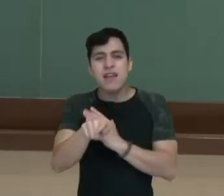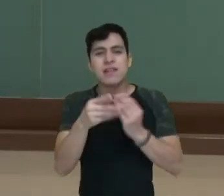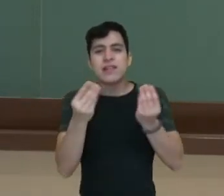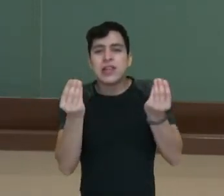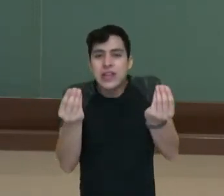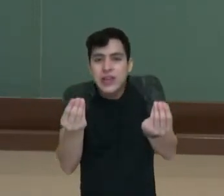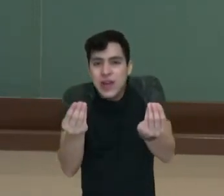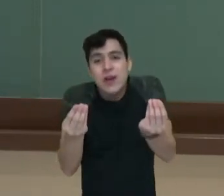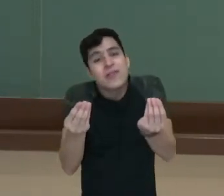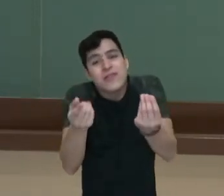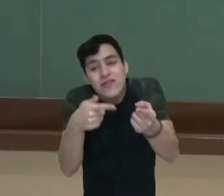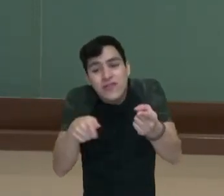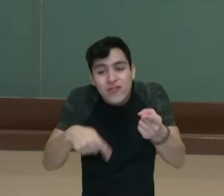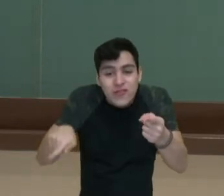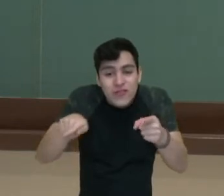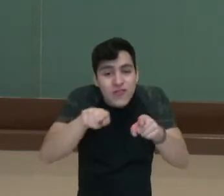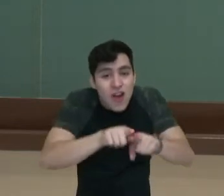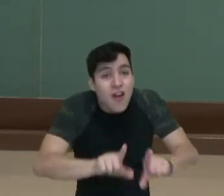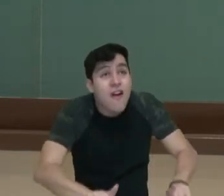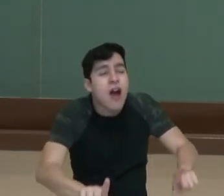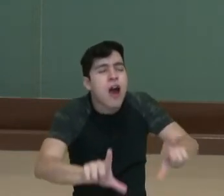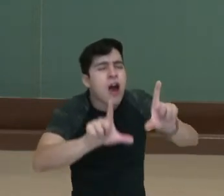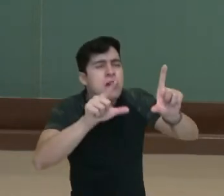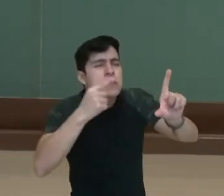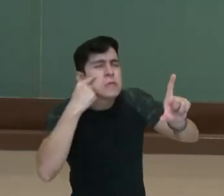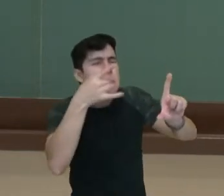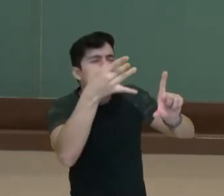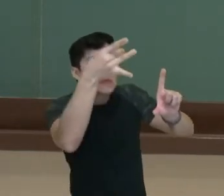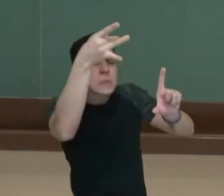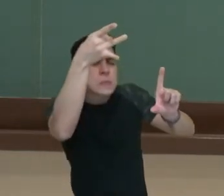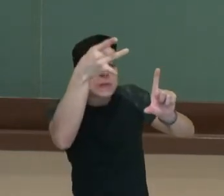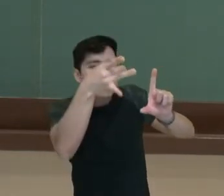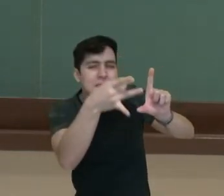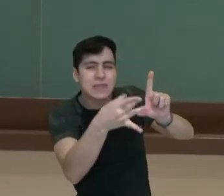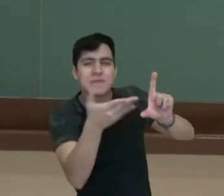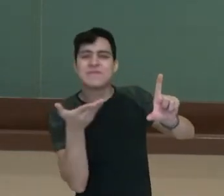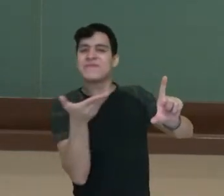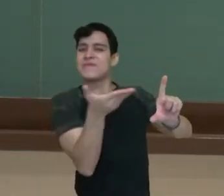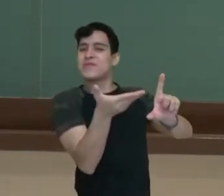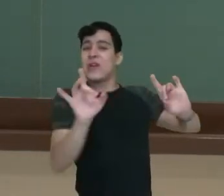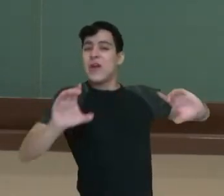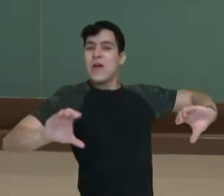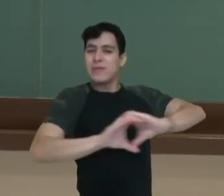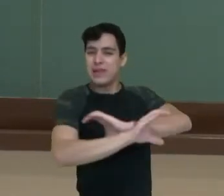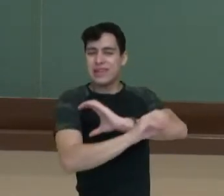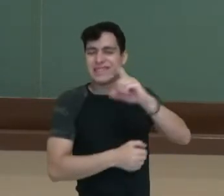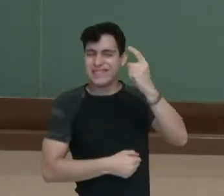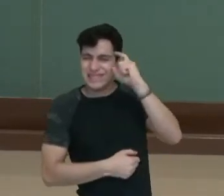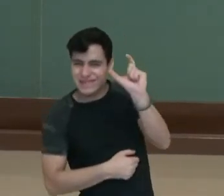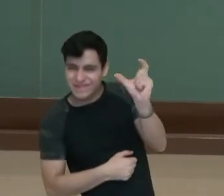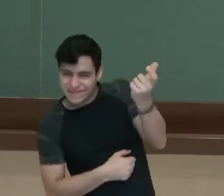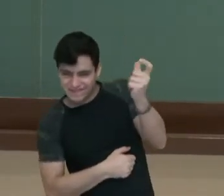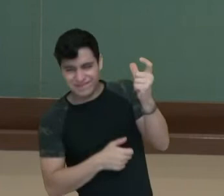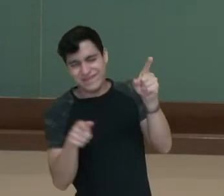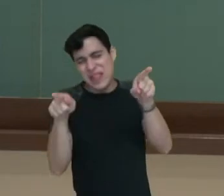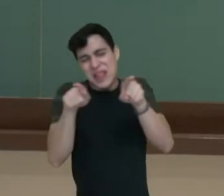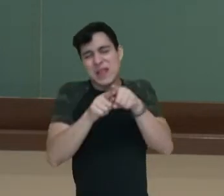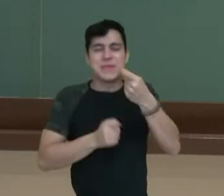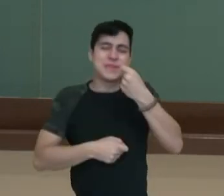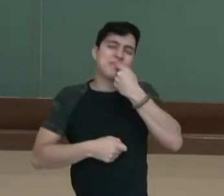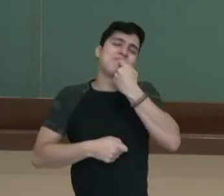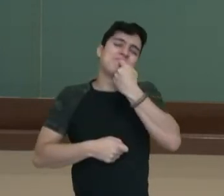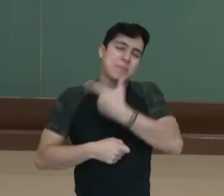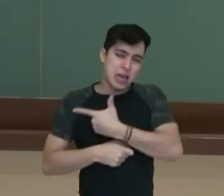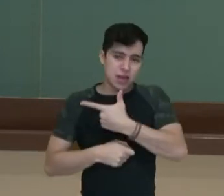perguntando novamente onde, quando, quem, sendo que estava todas as informações lá no primeiro cartaz. Então,